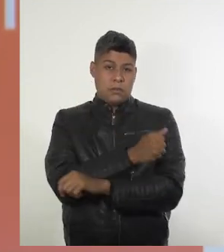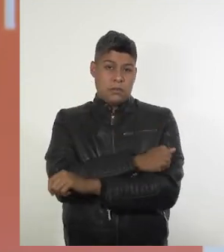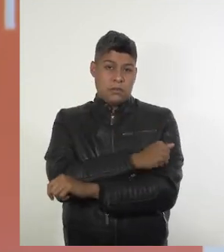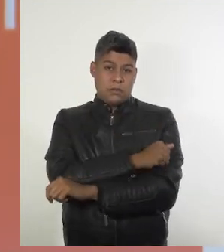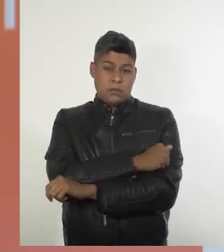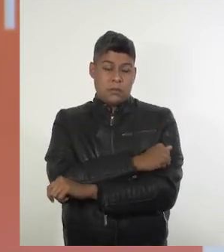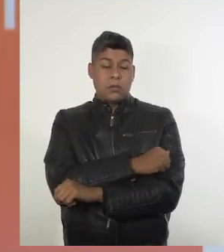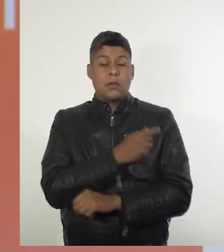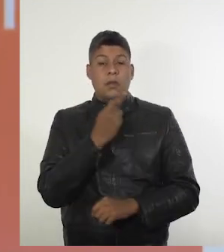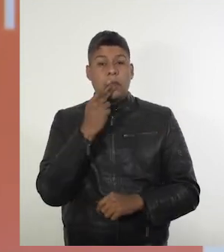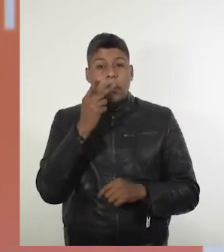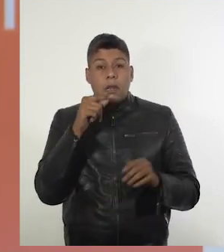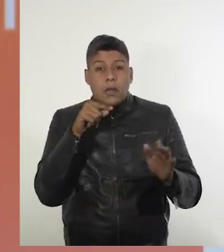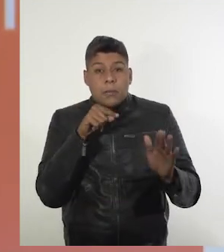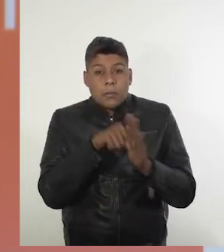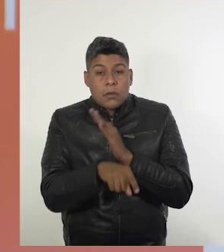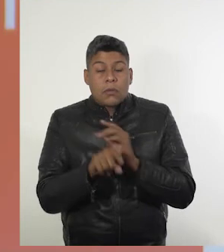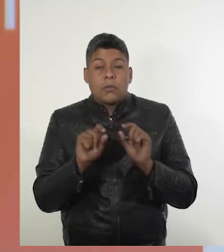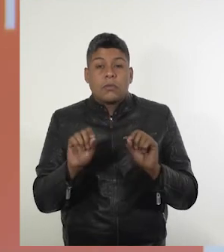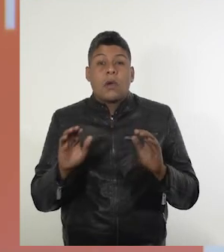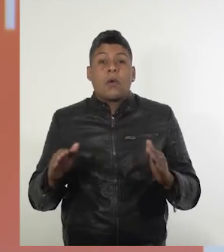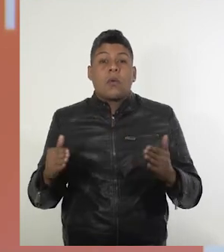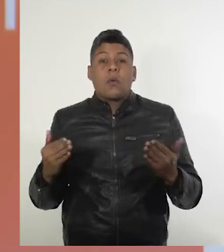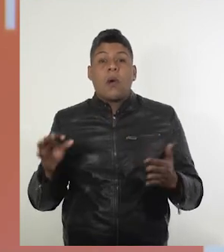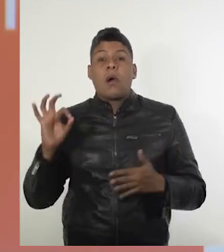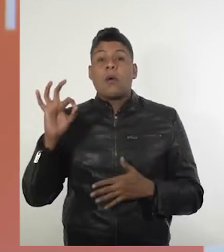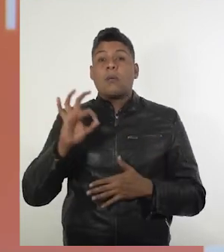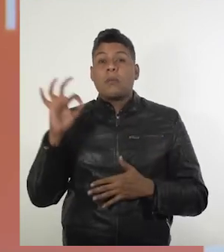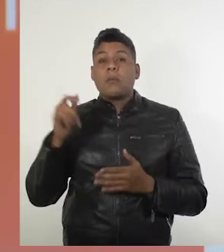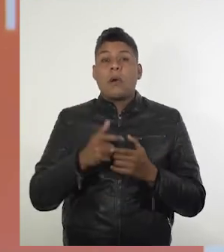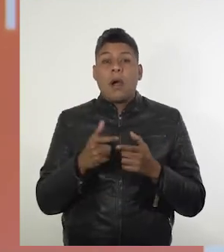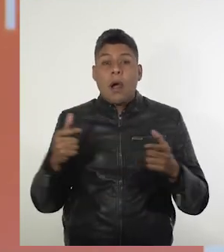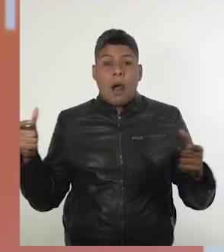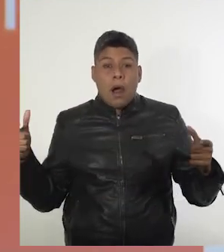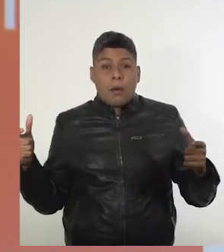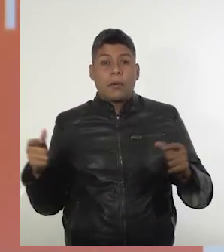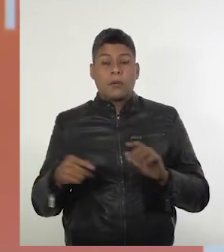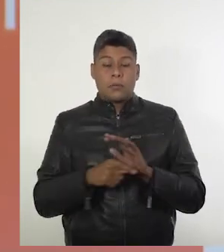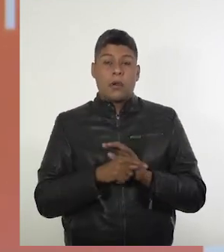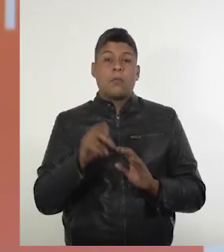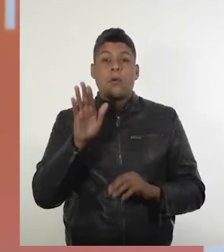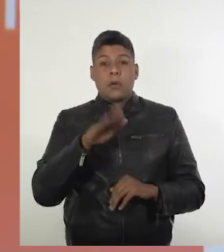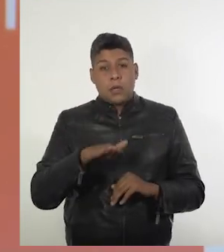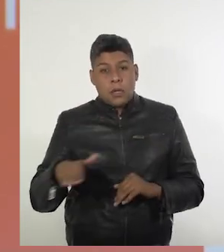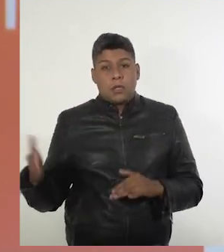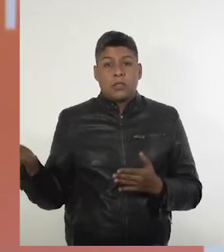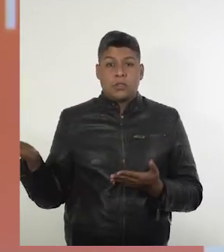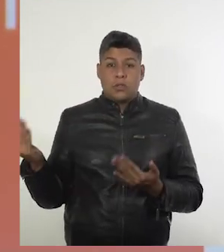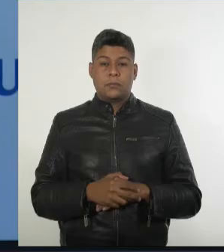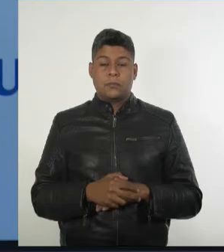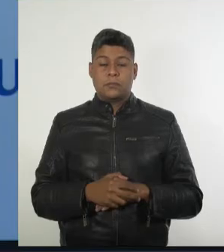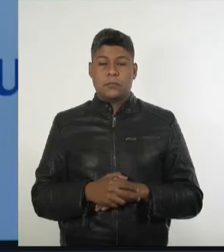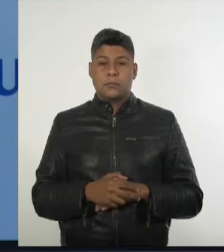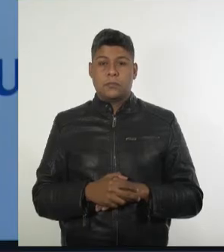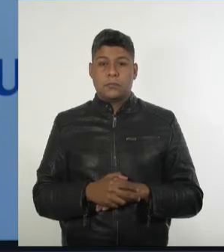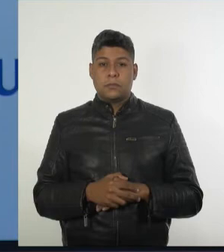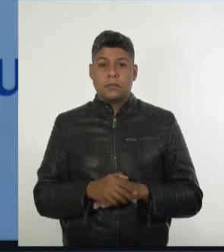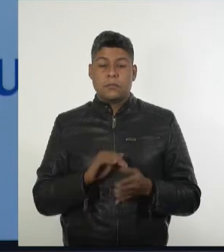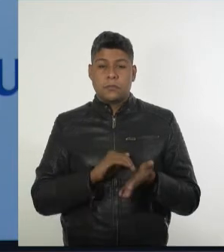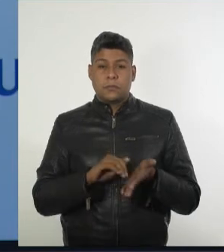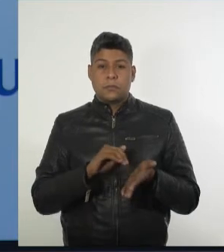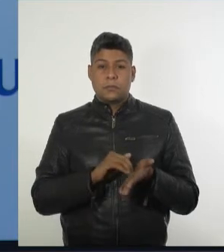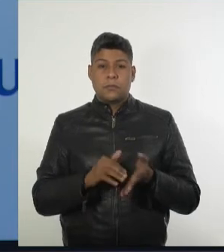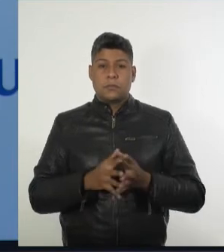Ele completa ainda na pergunta, qual a estimativa de aumento de casos entre crianças e adolescentes?